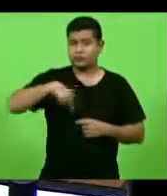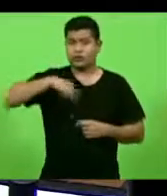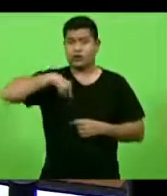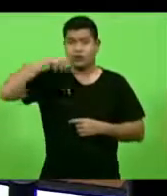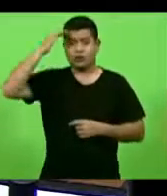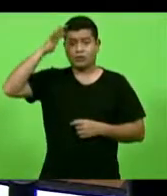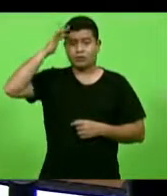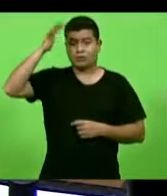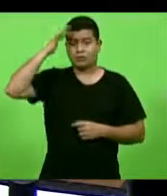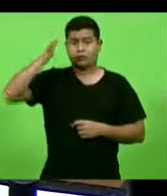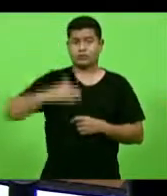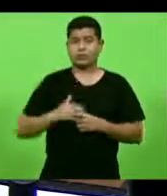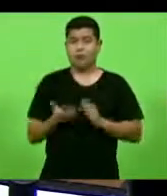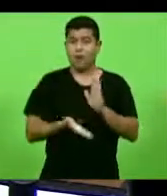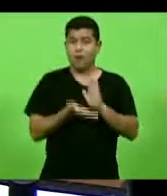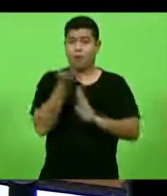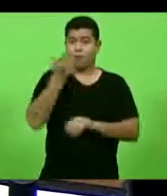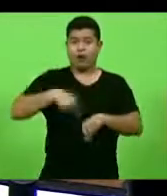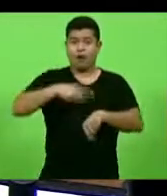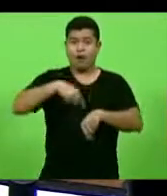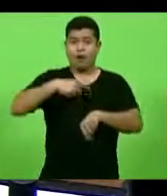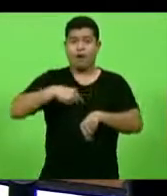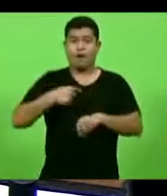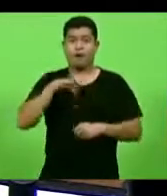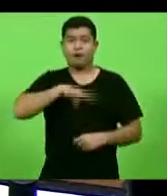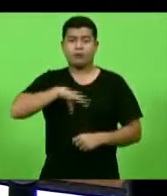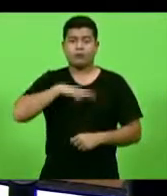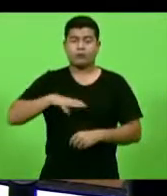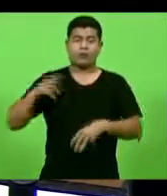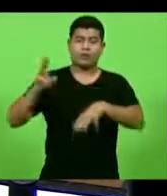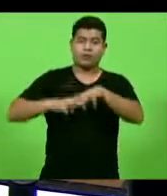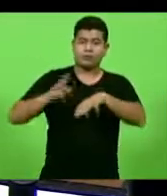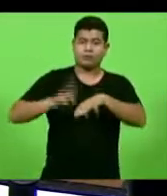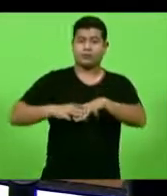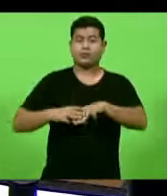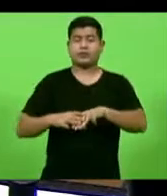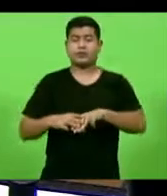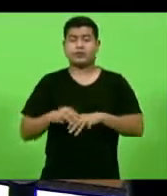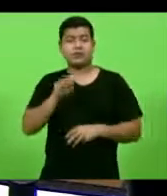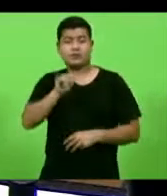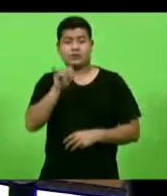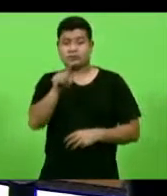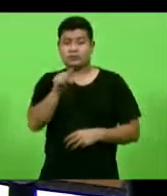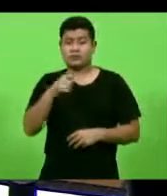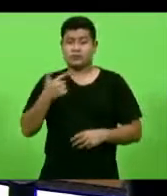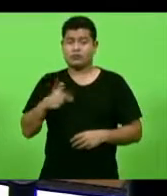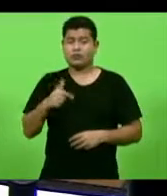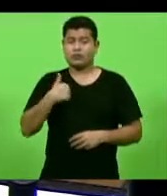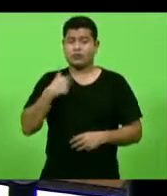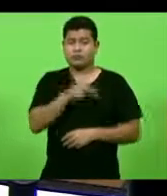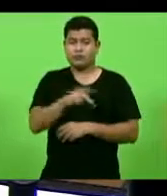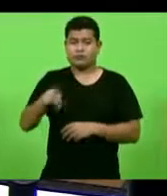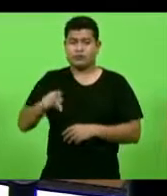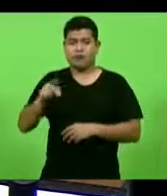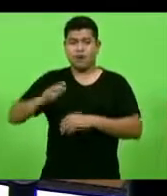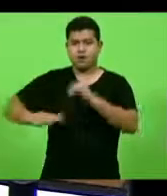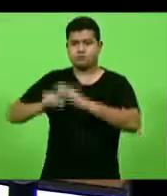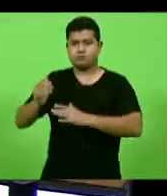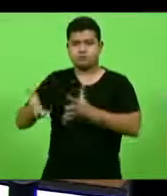que você aumente a carga horária do português e da matemática, e se você não tiver um professor bem